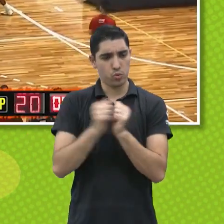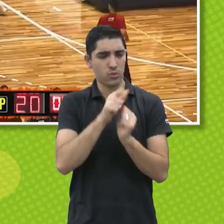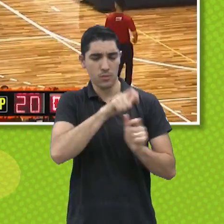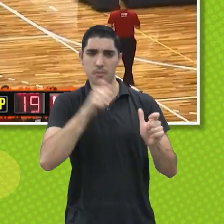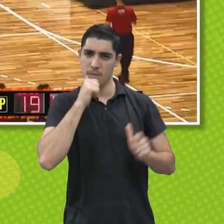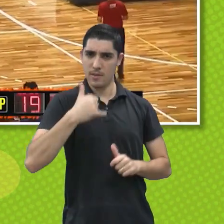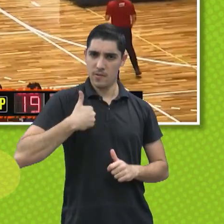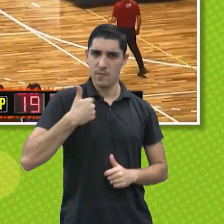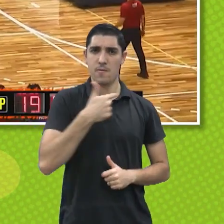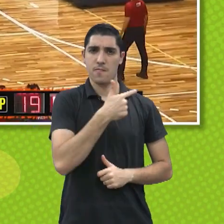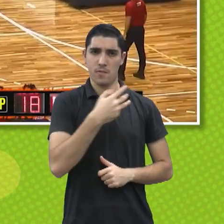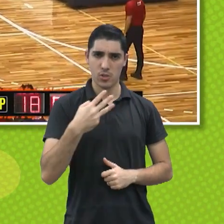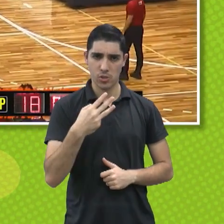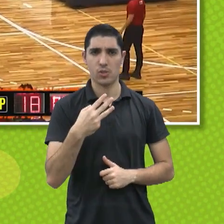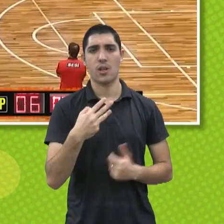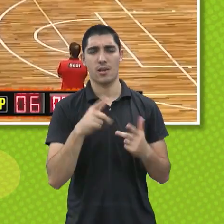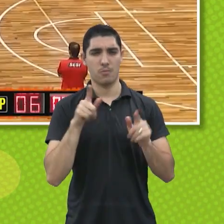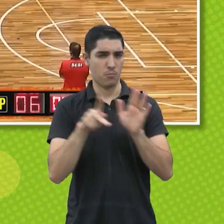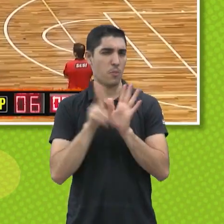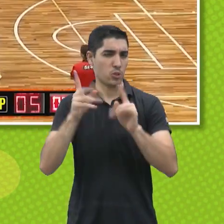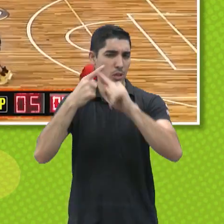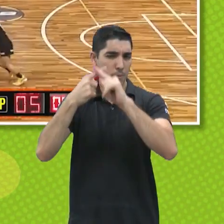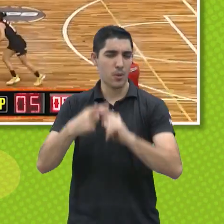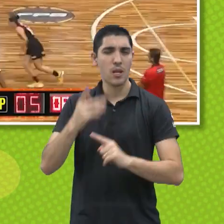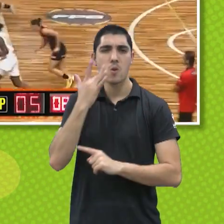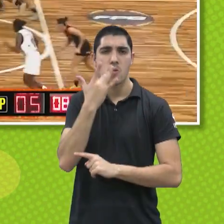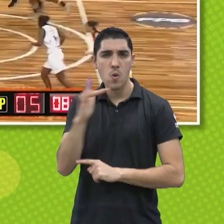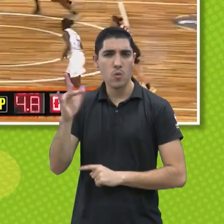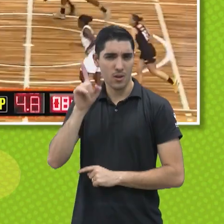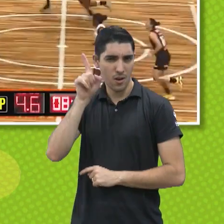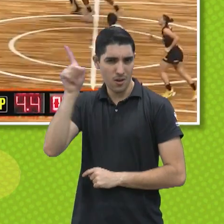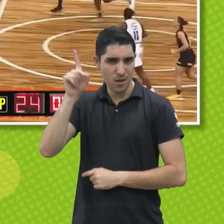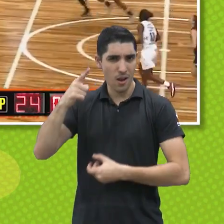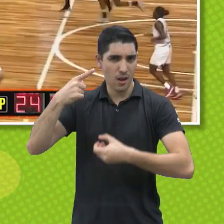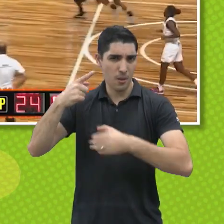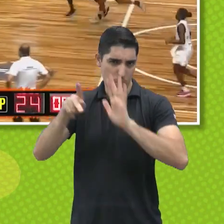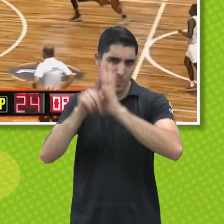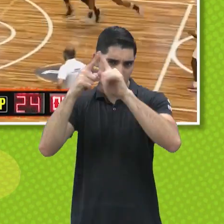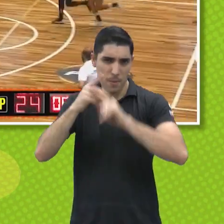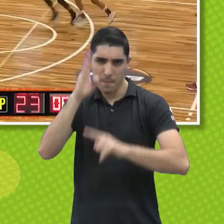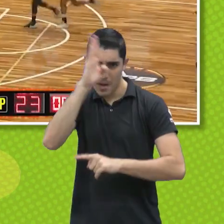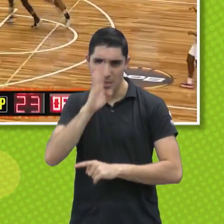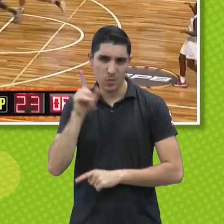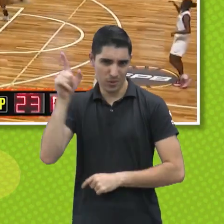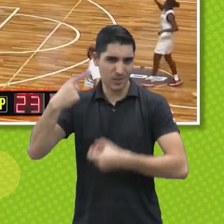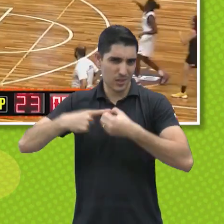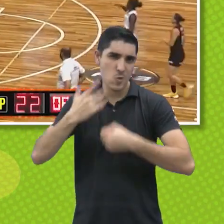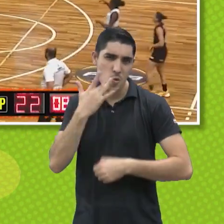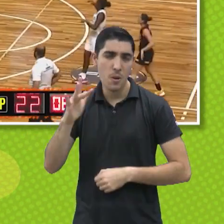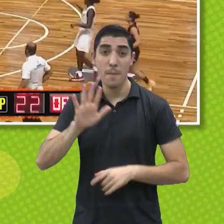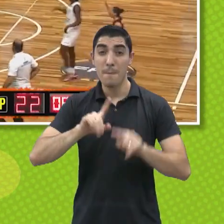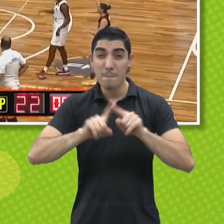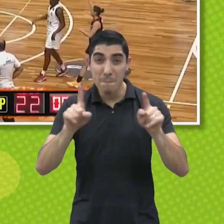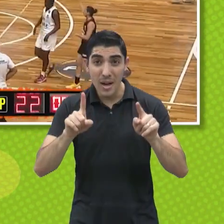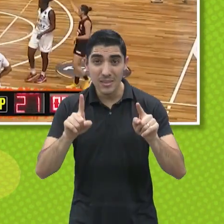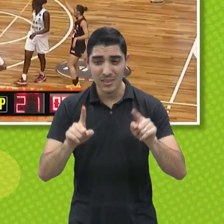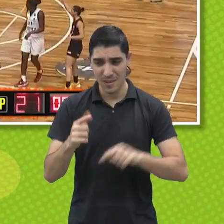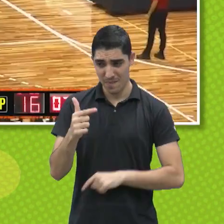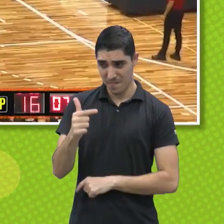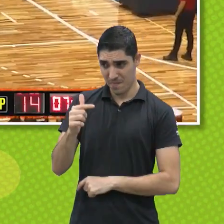maratona de jogos lá em Ourinhos, no Campeonato Brasileiro e tudo mais, eu sei. Mas não pode tomar 20-4 em